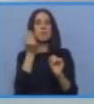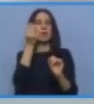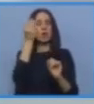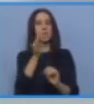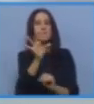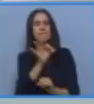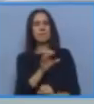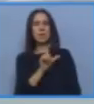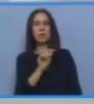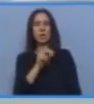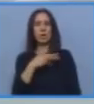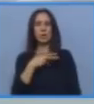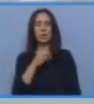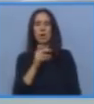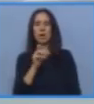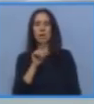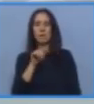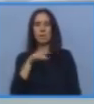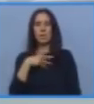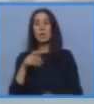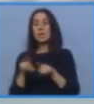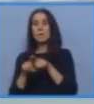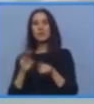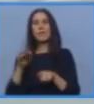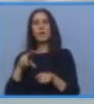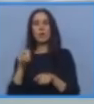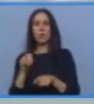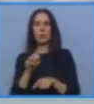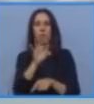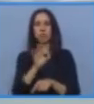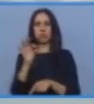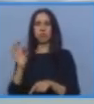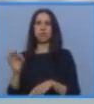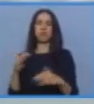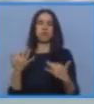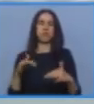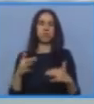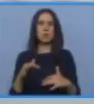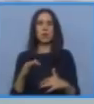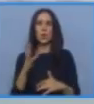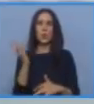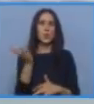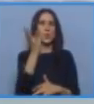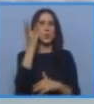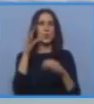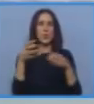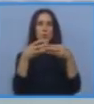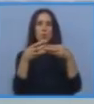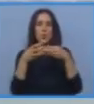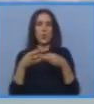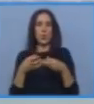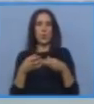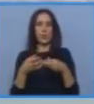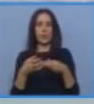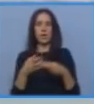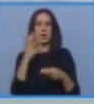Leonardo de Almeida, os irmãos Franco, quer dizer, muita gente, imensa gente, digamos quase a nata da